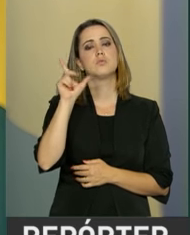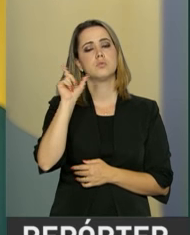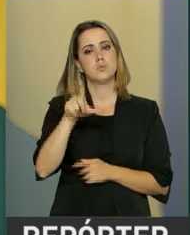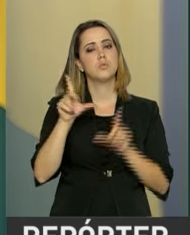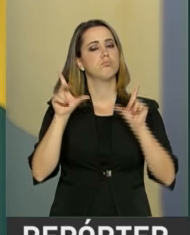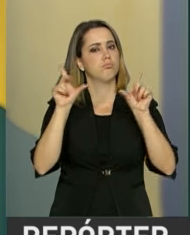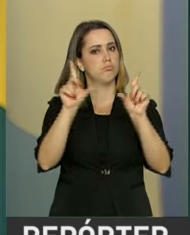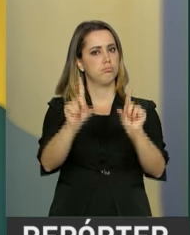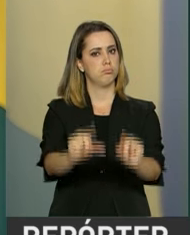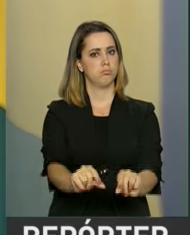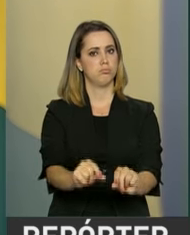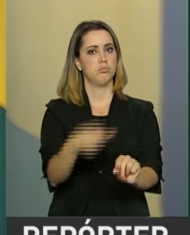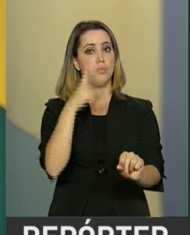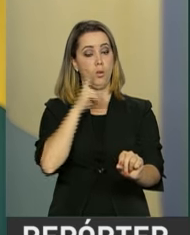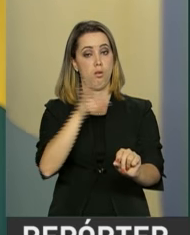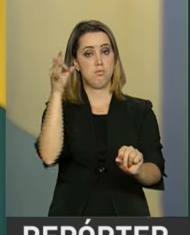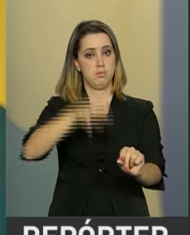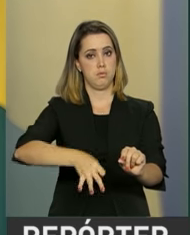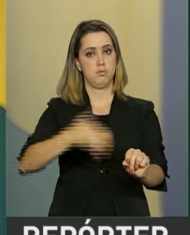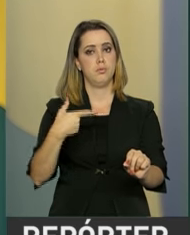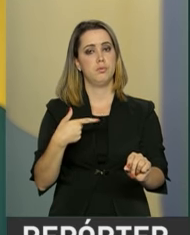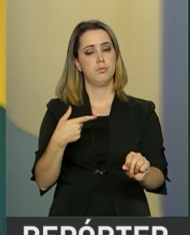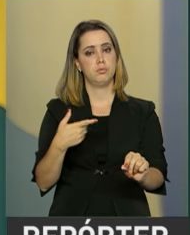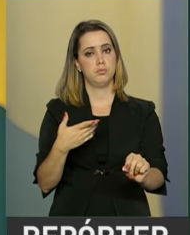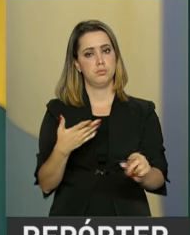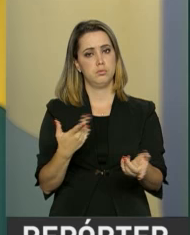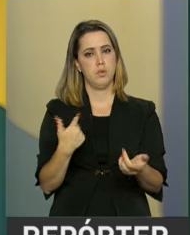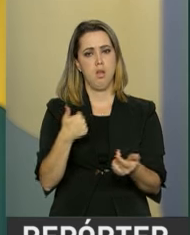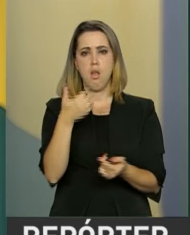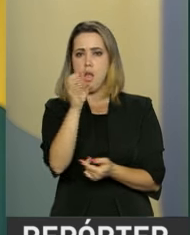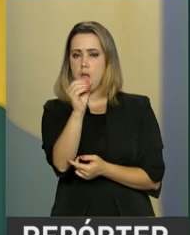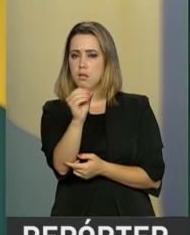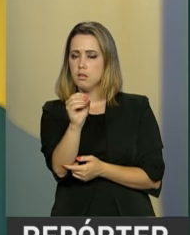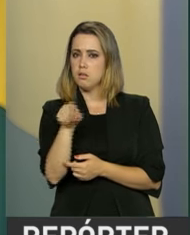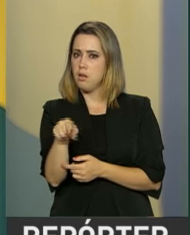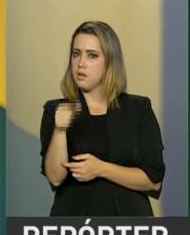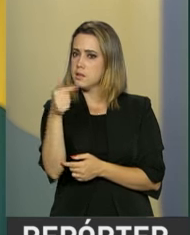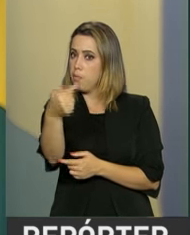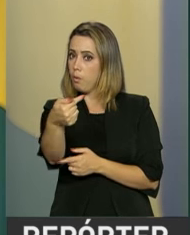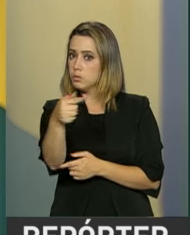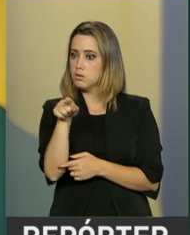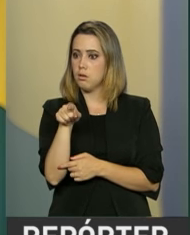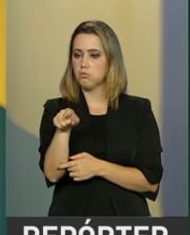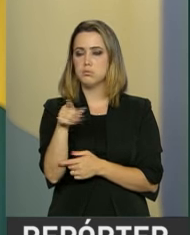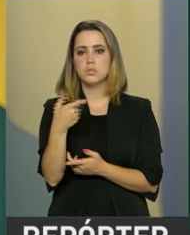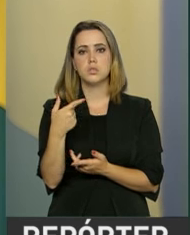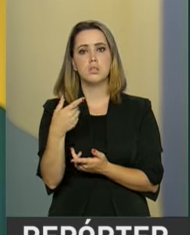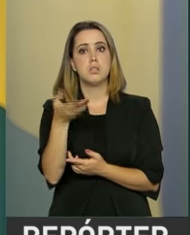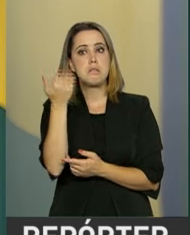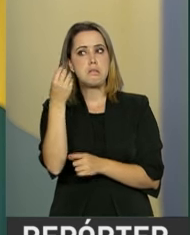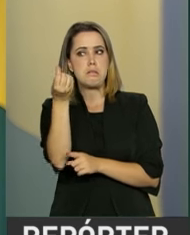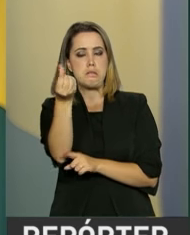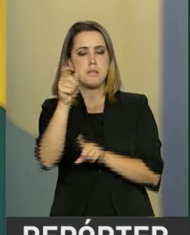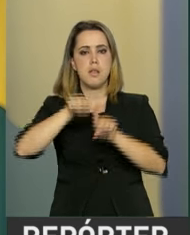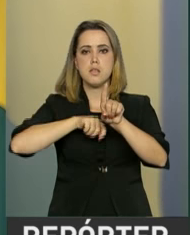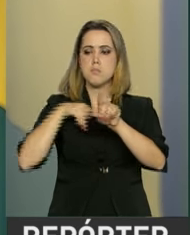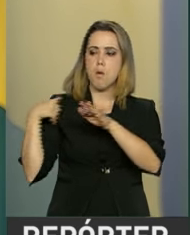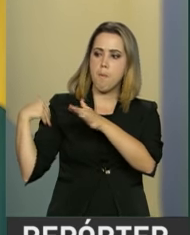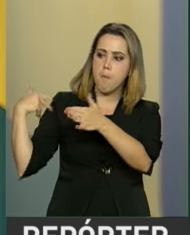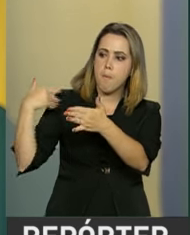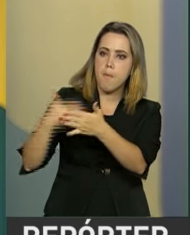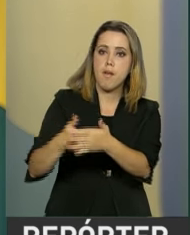sendo debelada, convenhamos, de 10,70 em 6 meses, a inflação veio